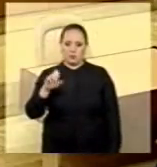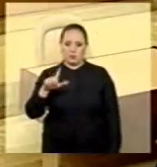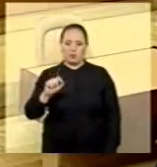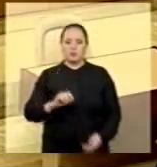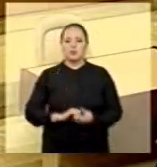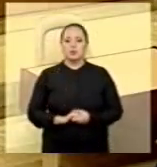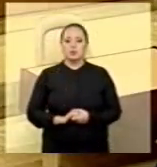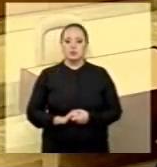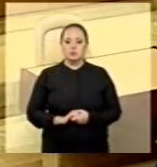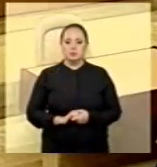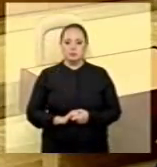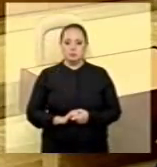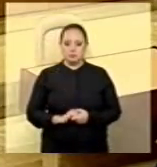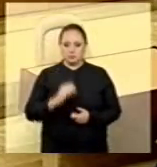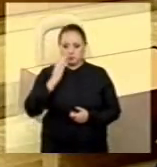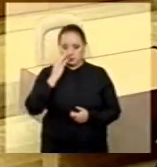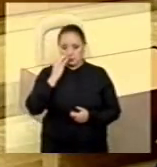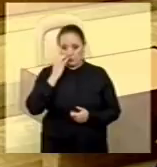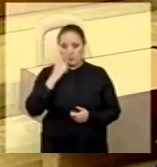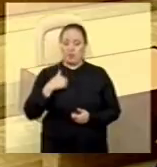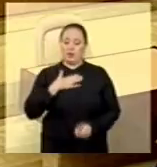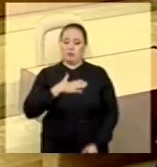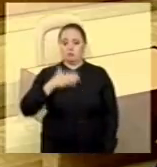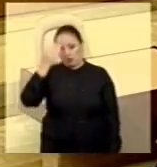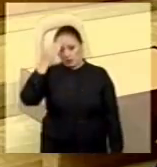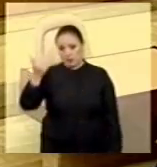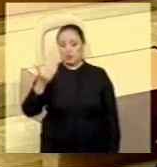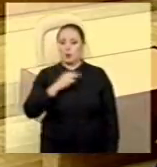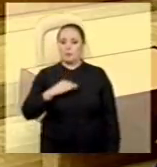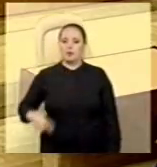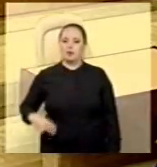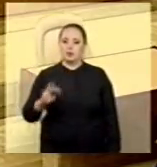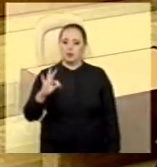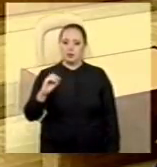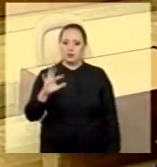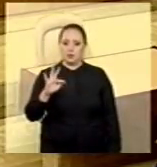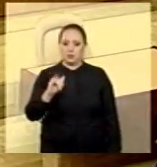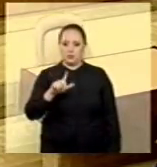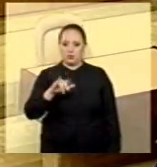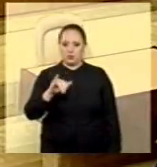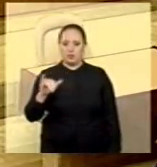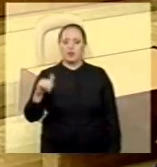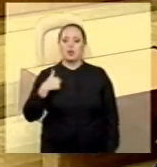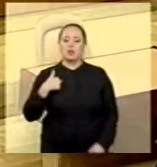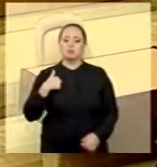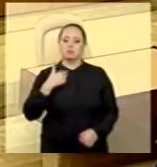inicialmente agradeço o eminente ministro Toffoli e peço licença, Sua Excelência, para então